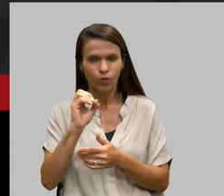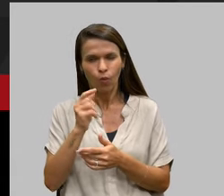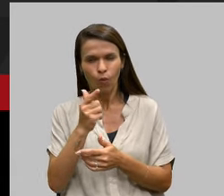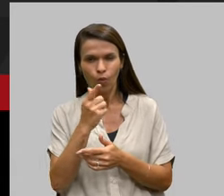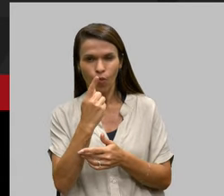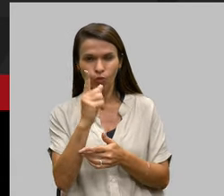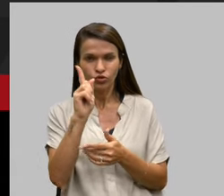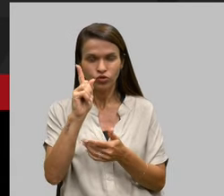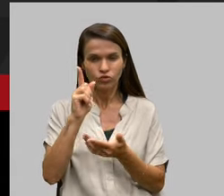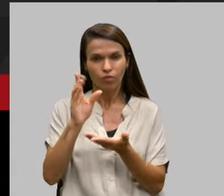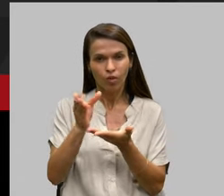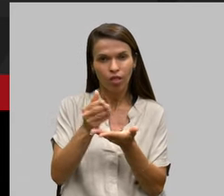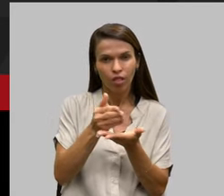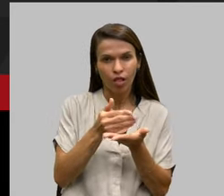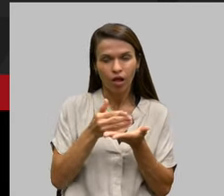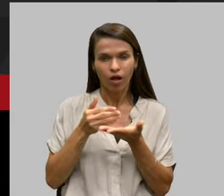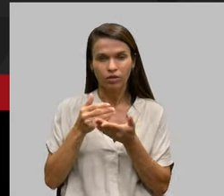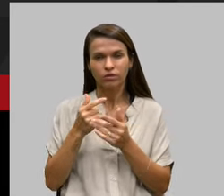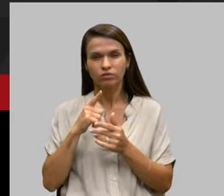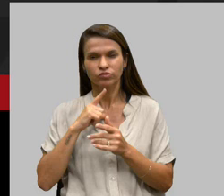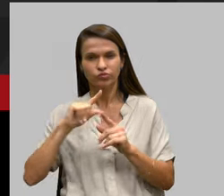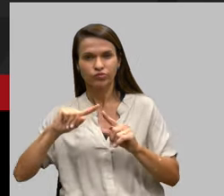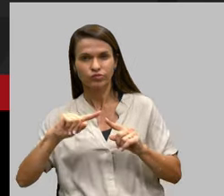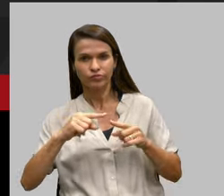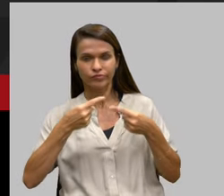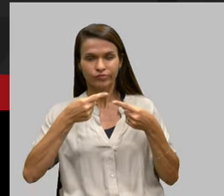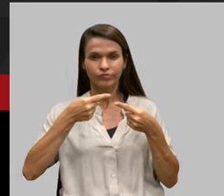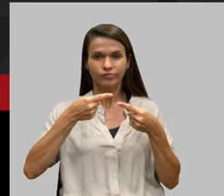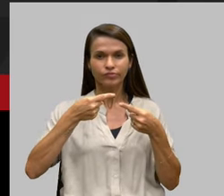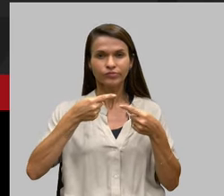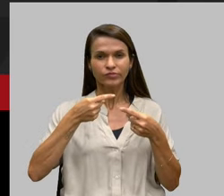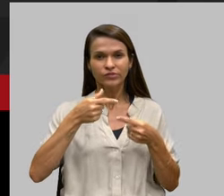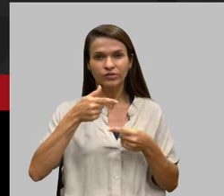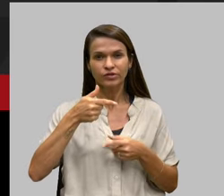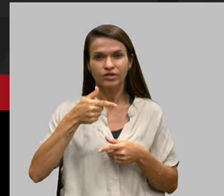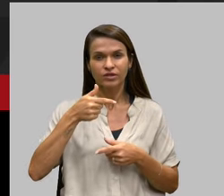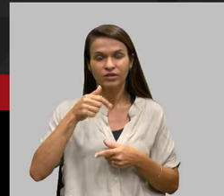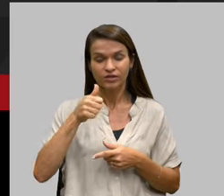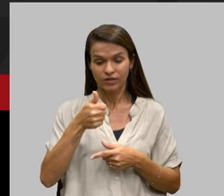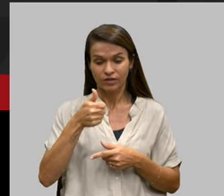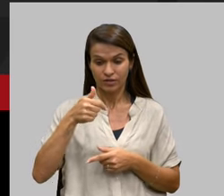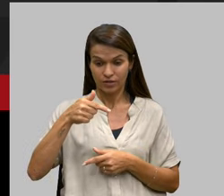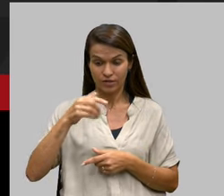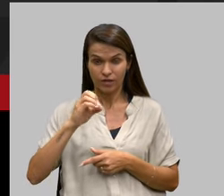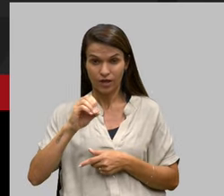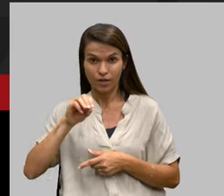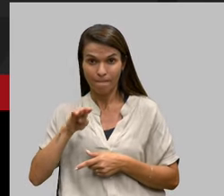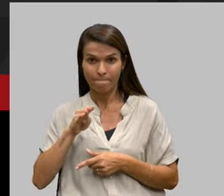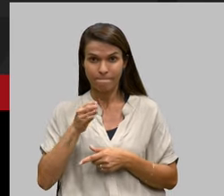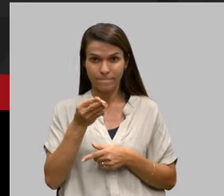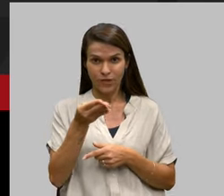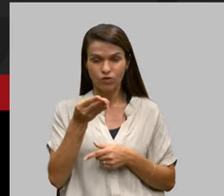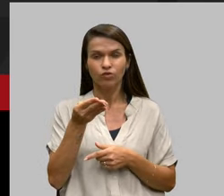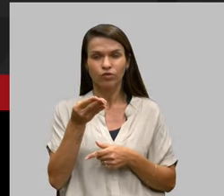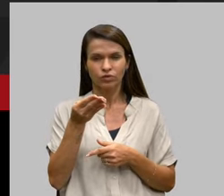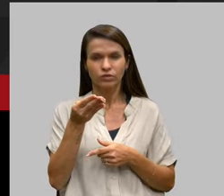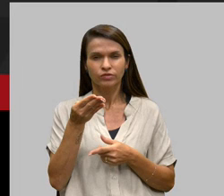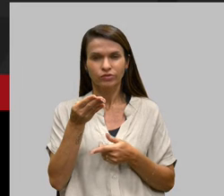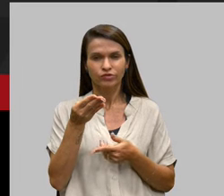temos desafios Ficou ali desconfigurado tá eh 170 bilhões de Déficit